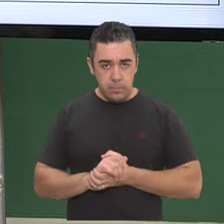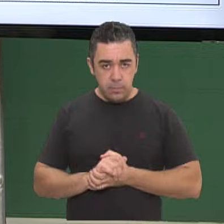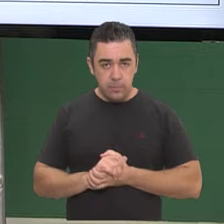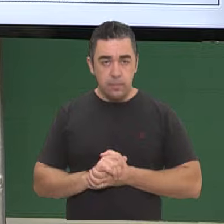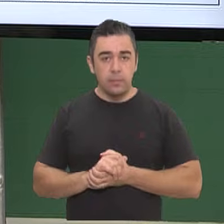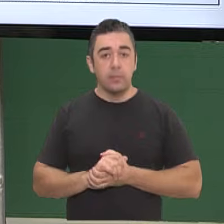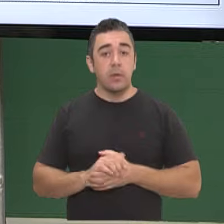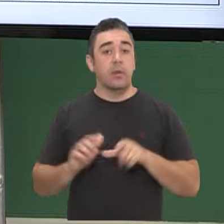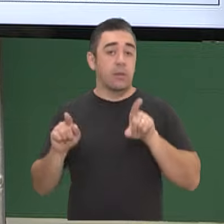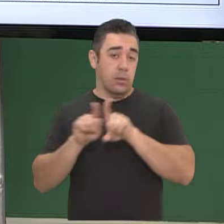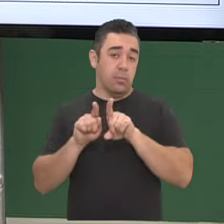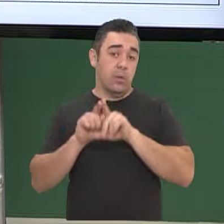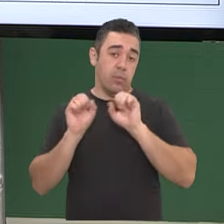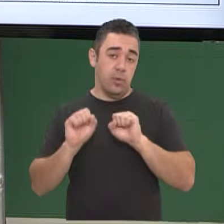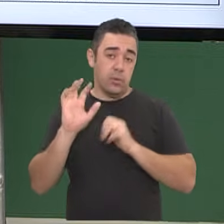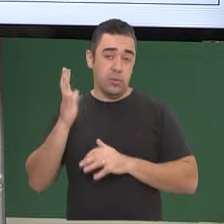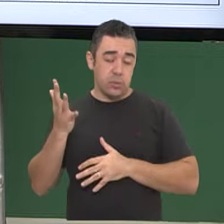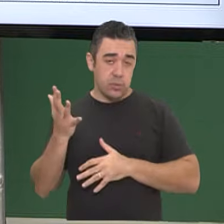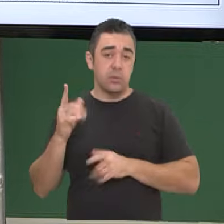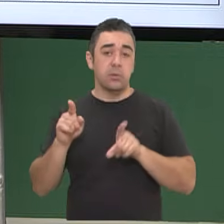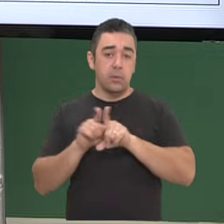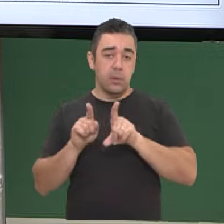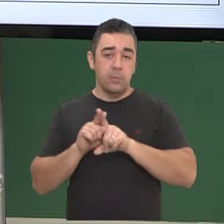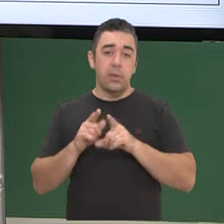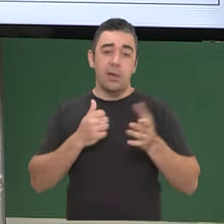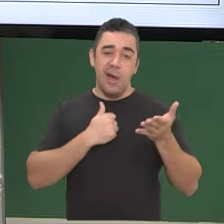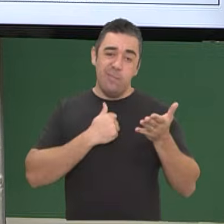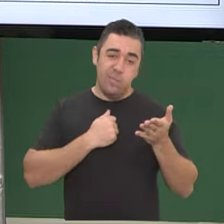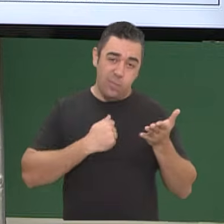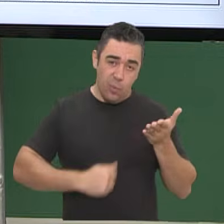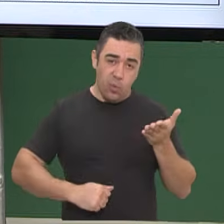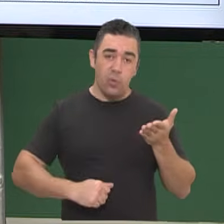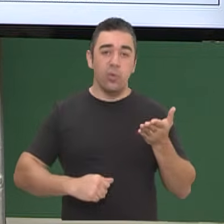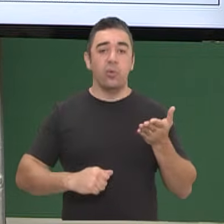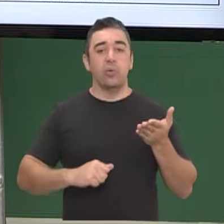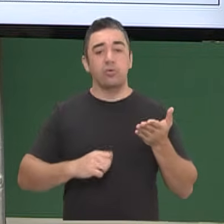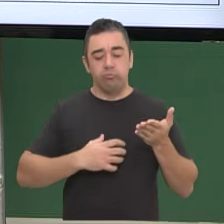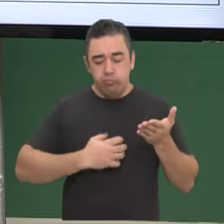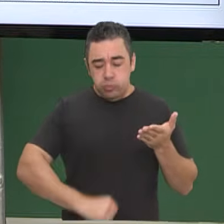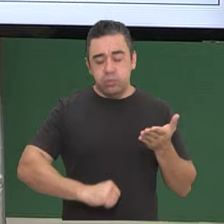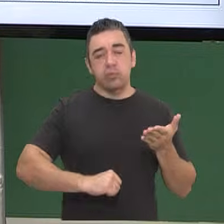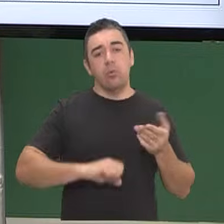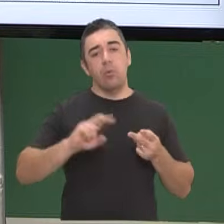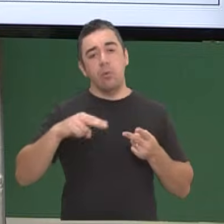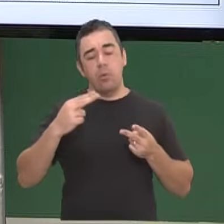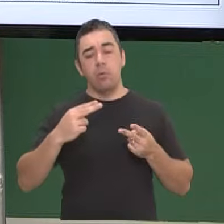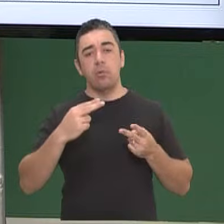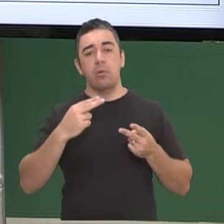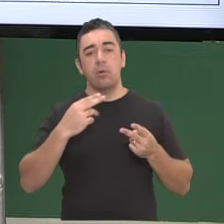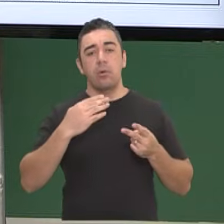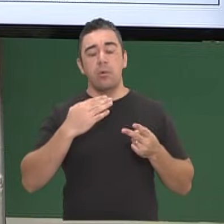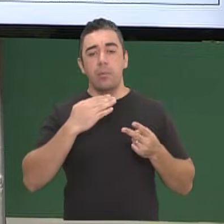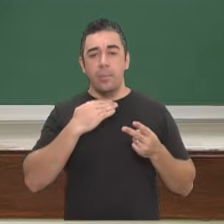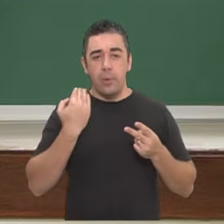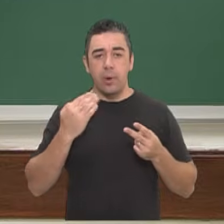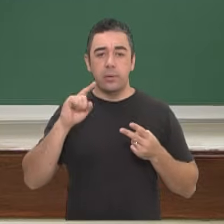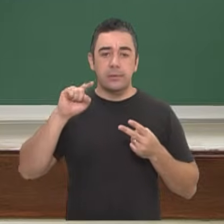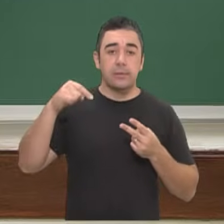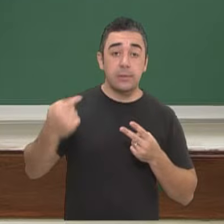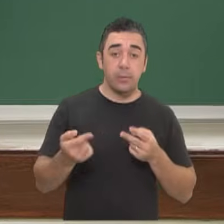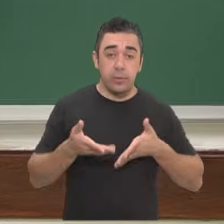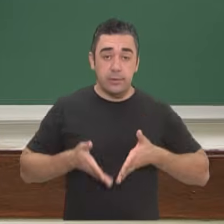ainda pode ser que tenha, né, aborto ou morte após a gestação ou parto. Tá? Então, são